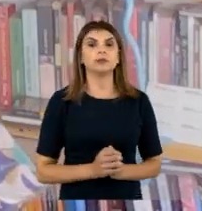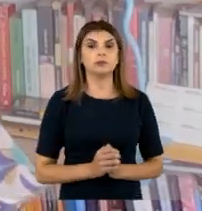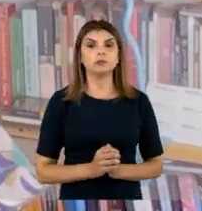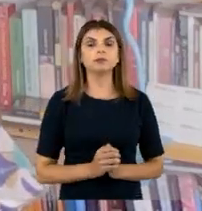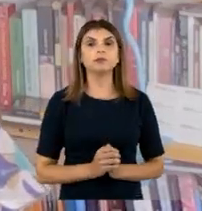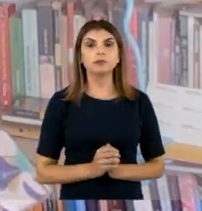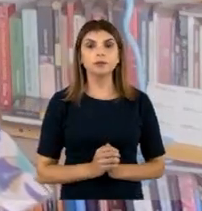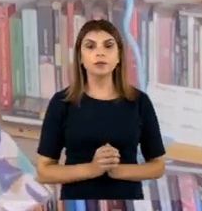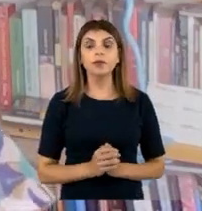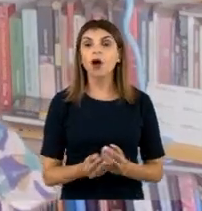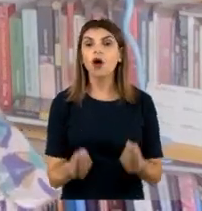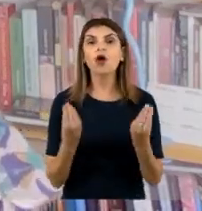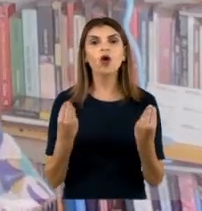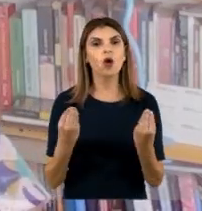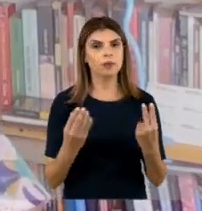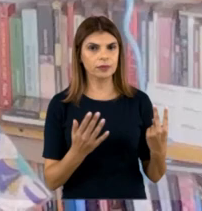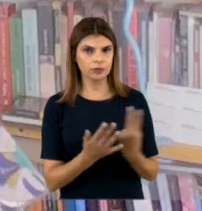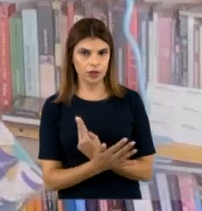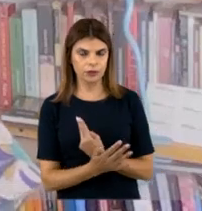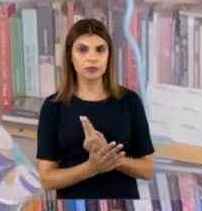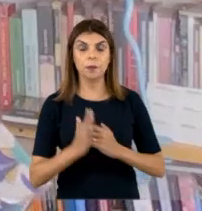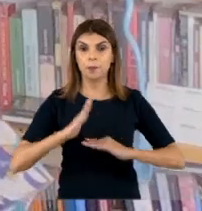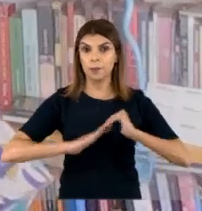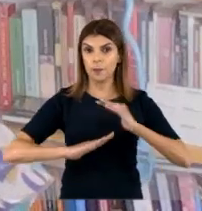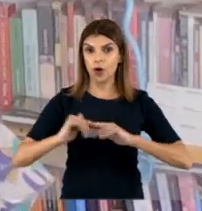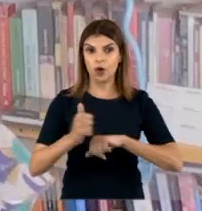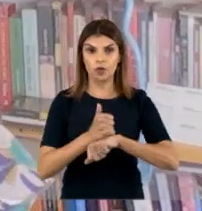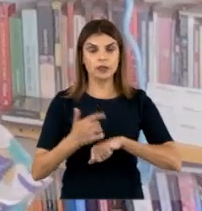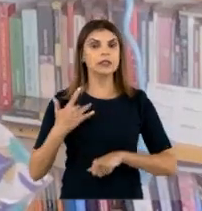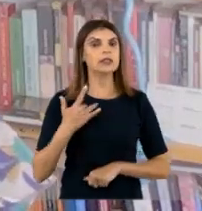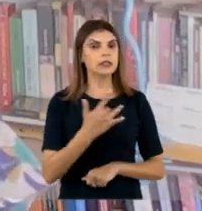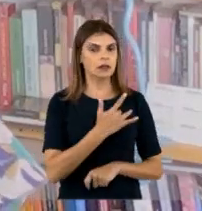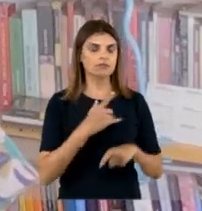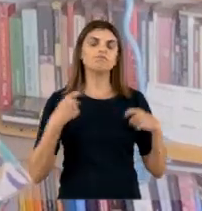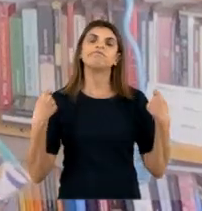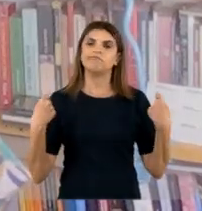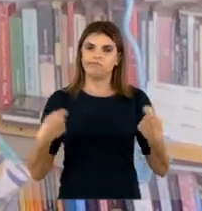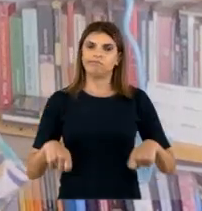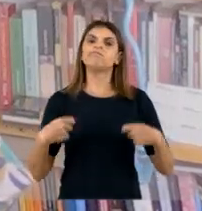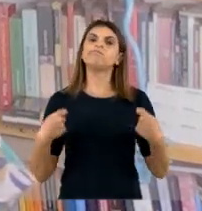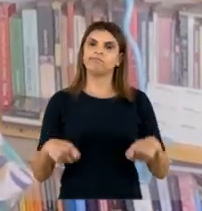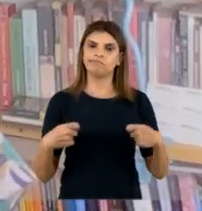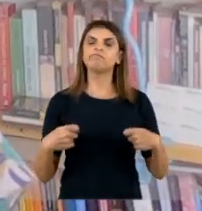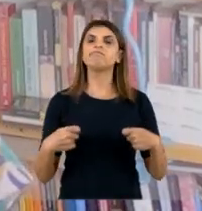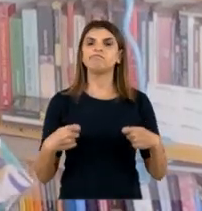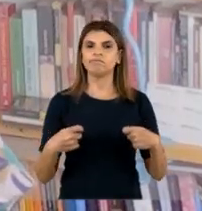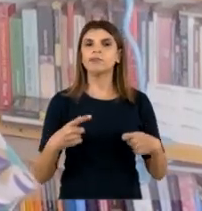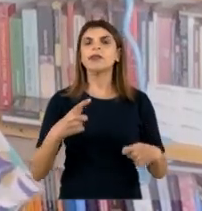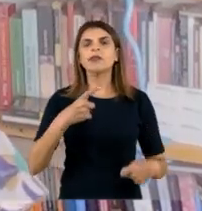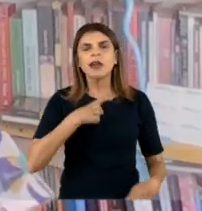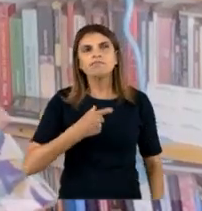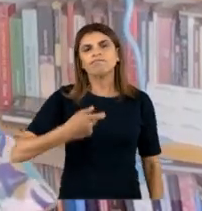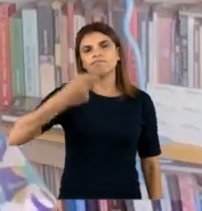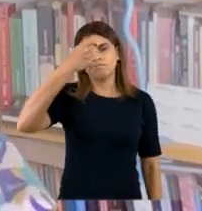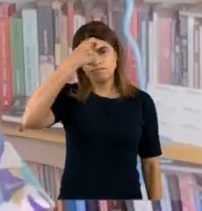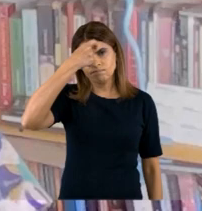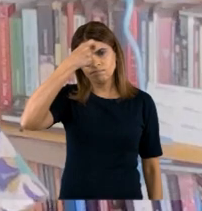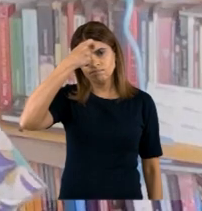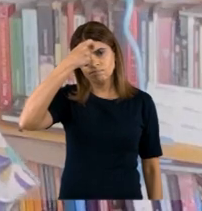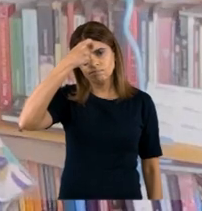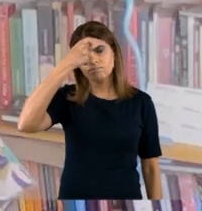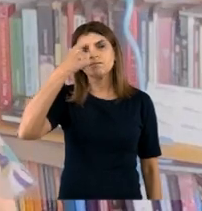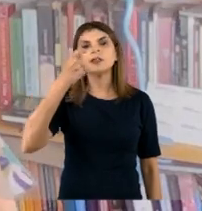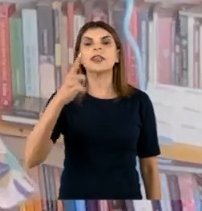forma humanizada. Para isso, profissionais de saúde precisam serem